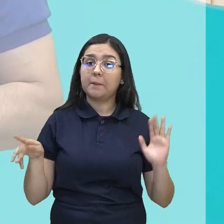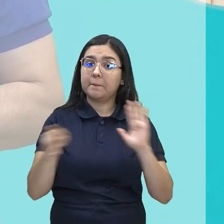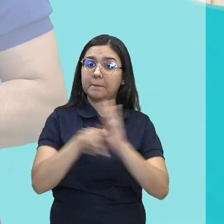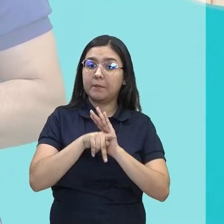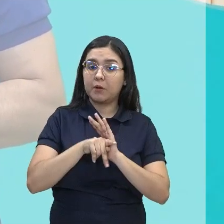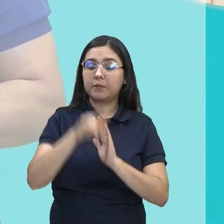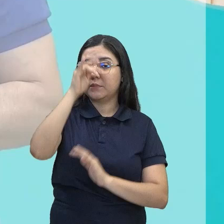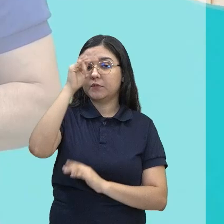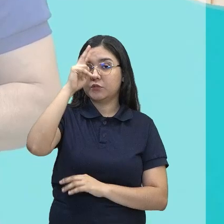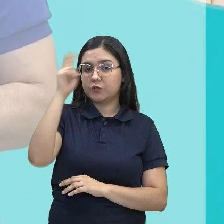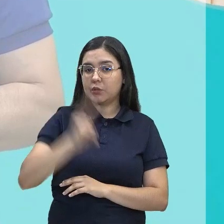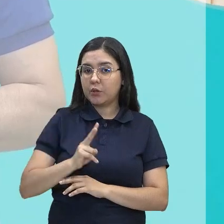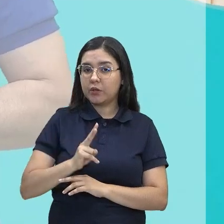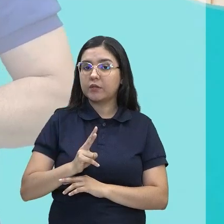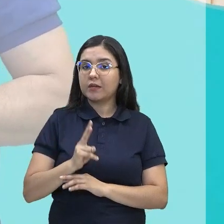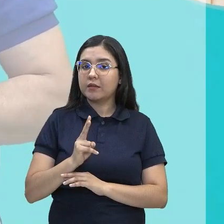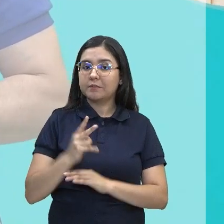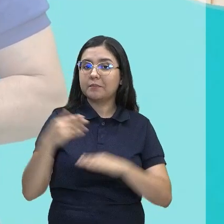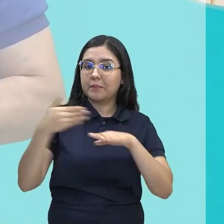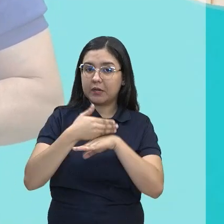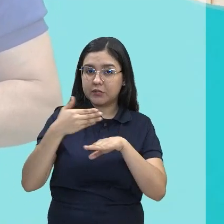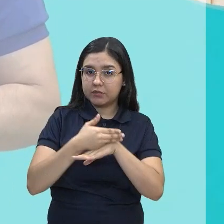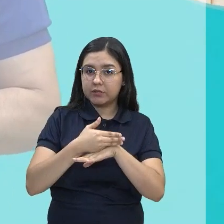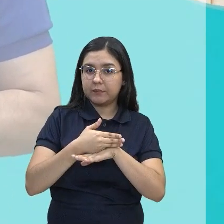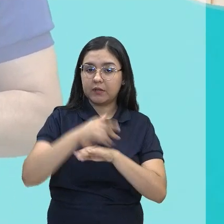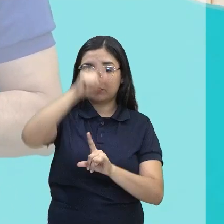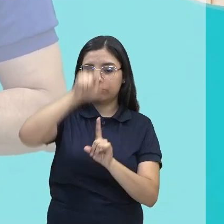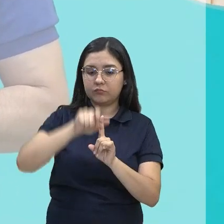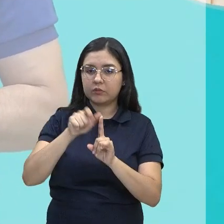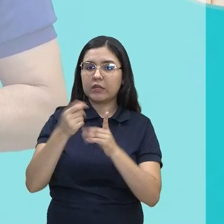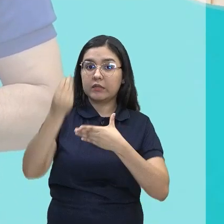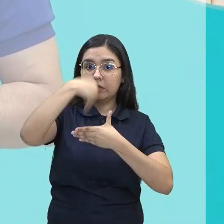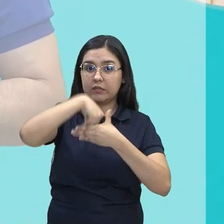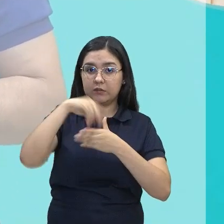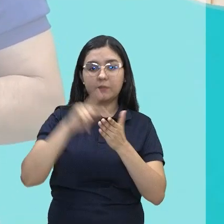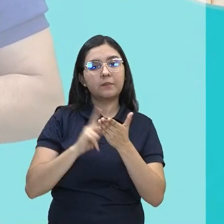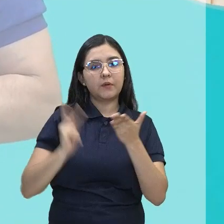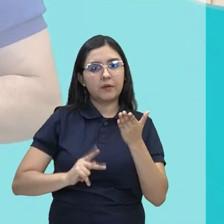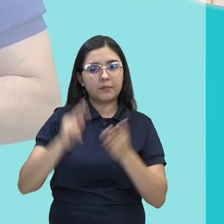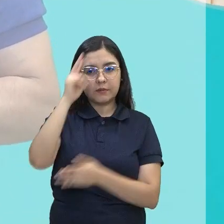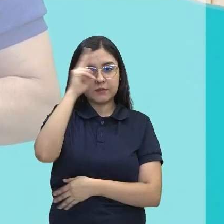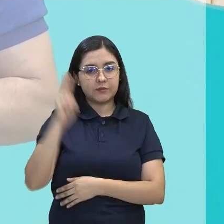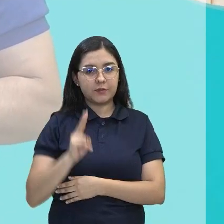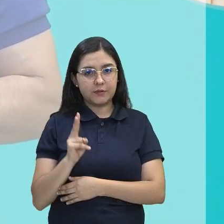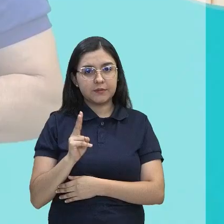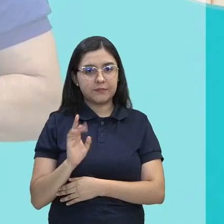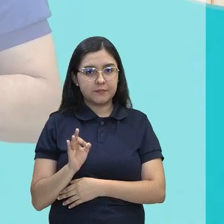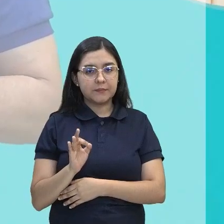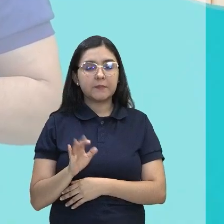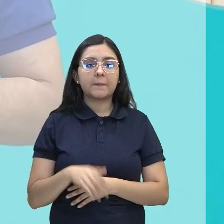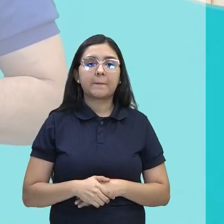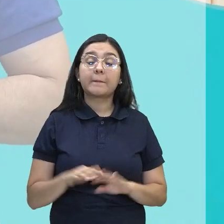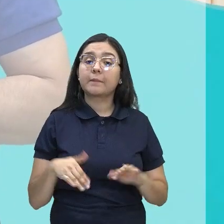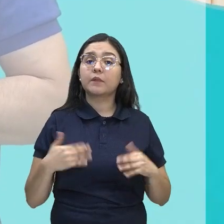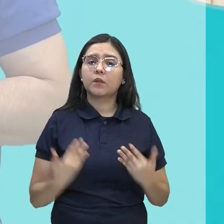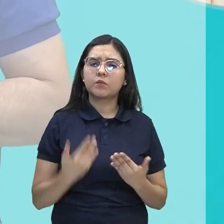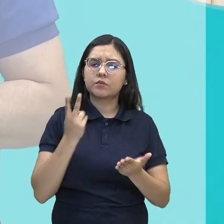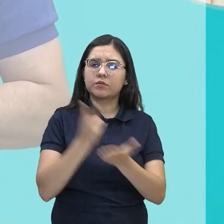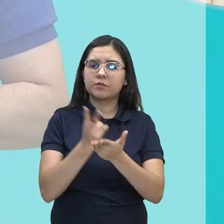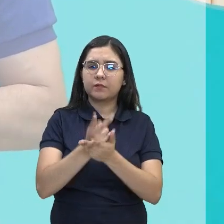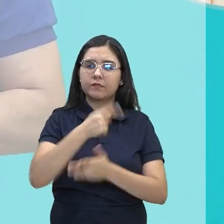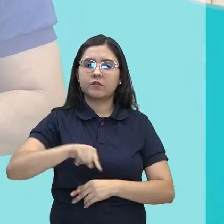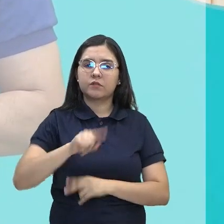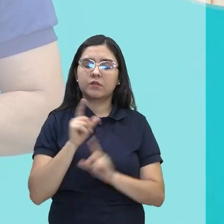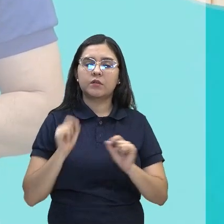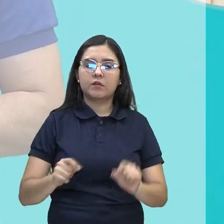daquela história, daquele poema, tá? Ele é o sujeito daquele poema, daquela história, daquela poesia, tá? Então, todas as vezes que vocês ouvirem